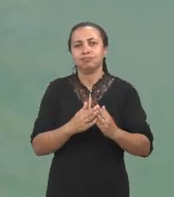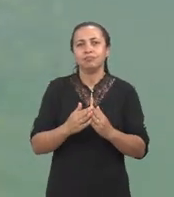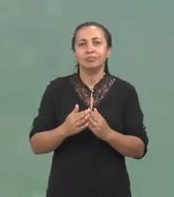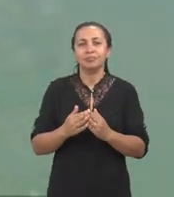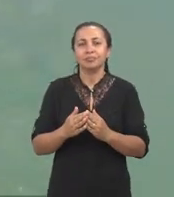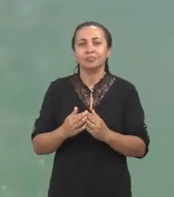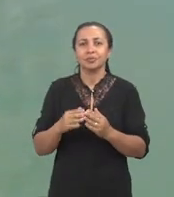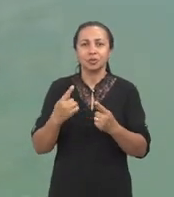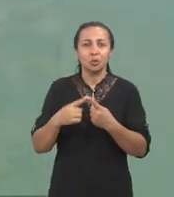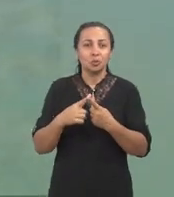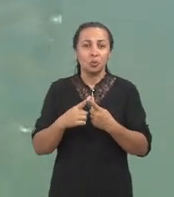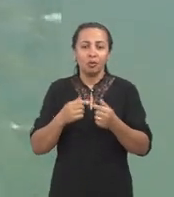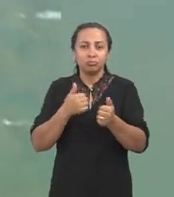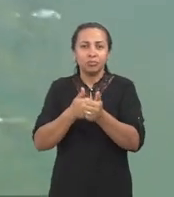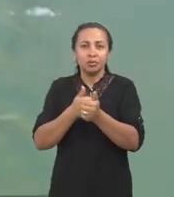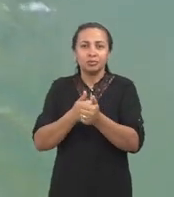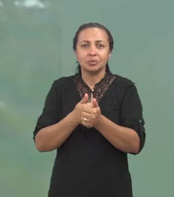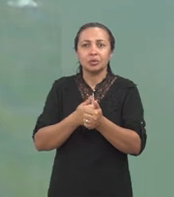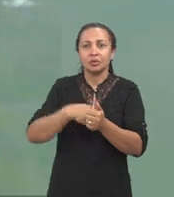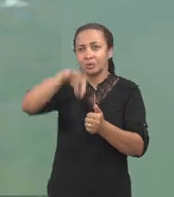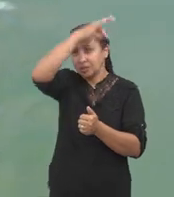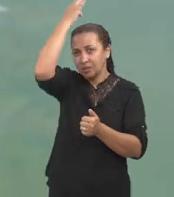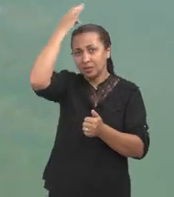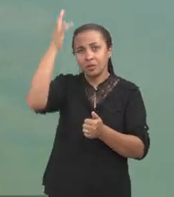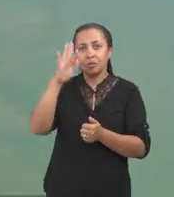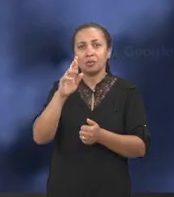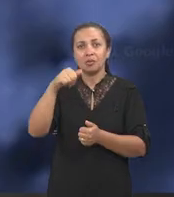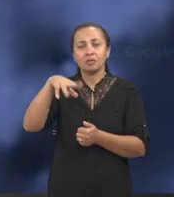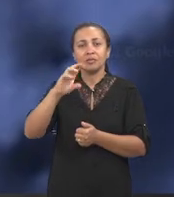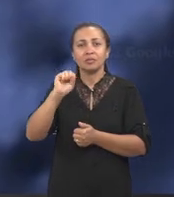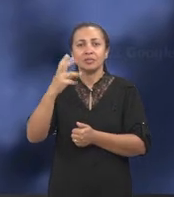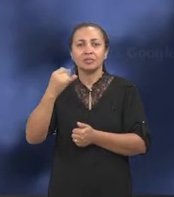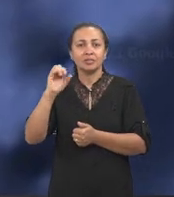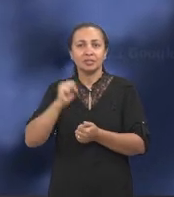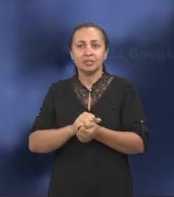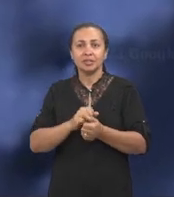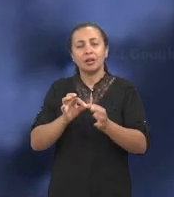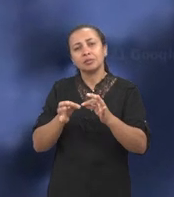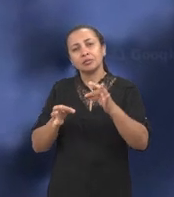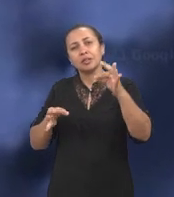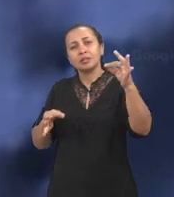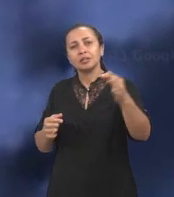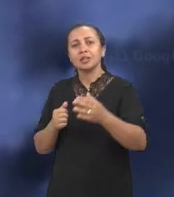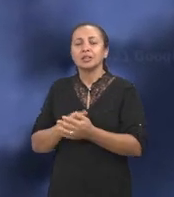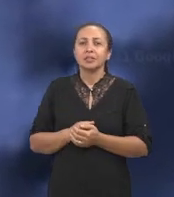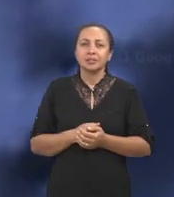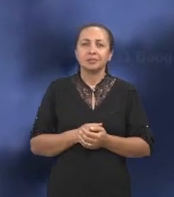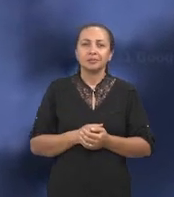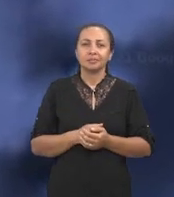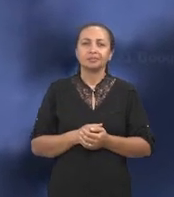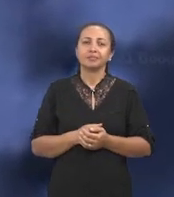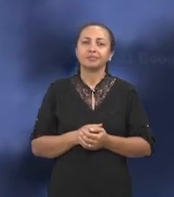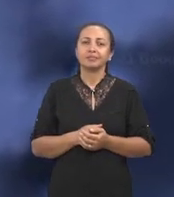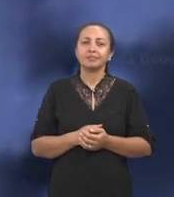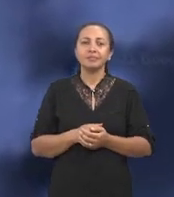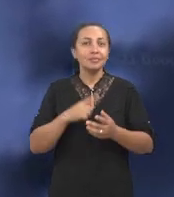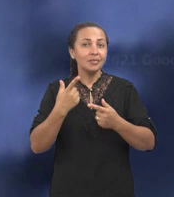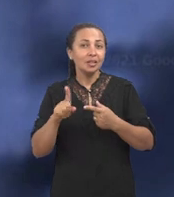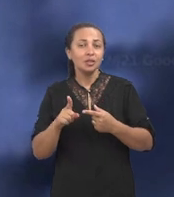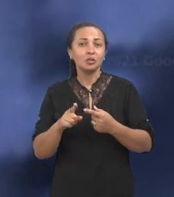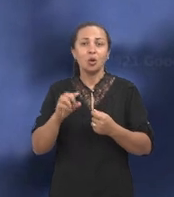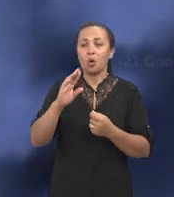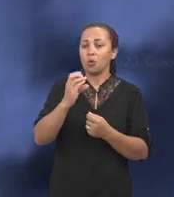situada na linha de costa to ter cepel Centro São Francisco e se sente que pirapo